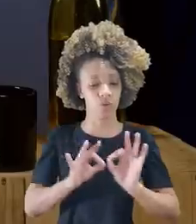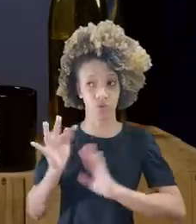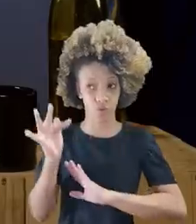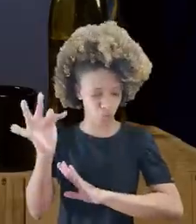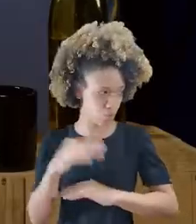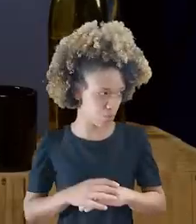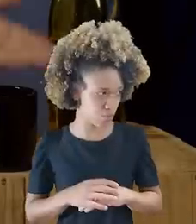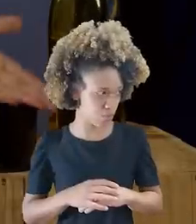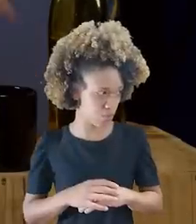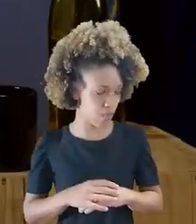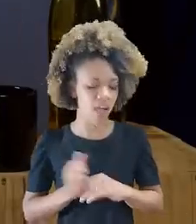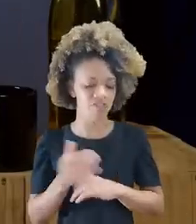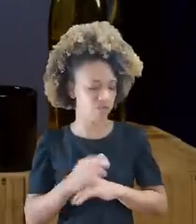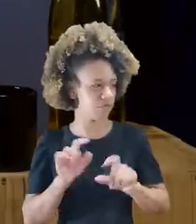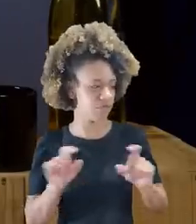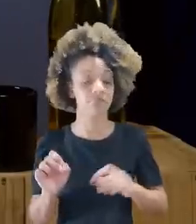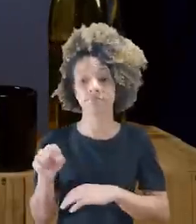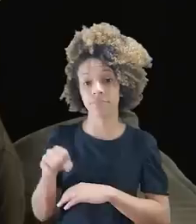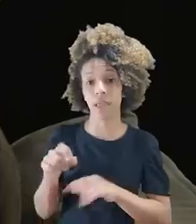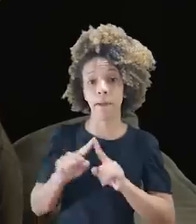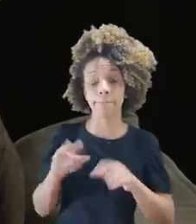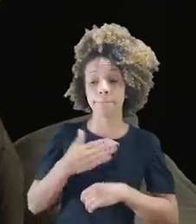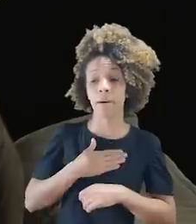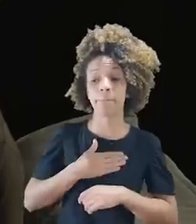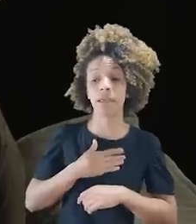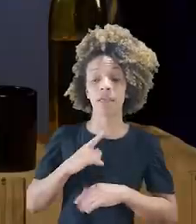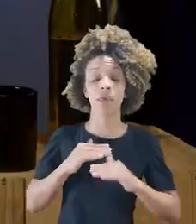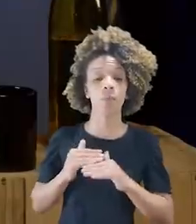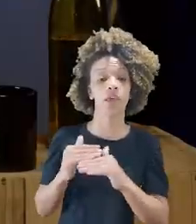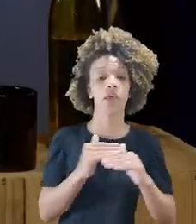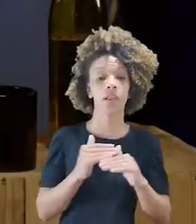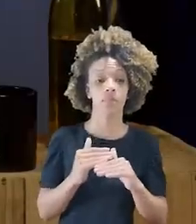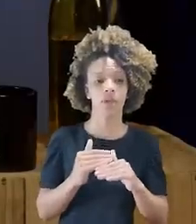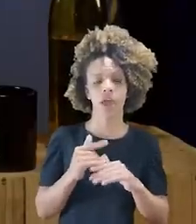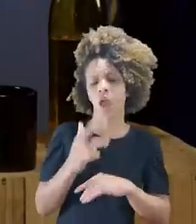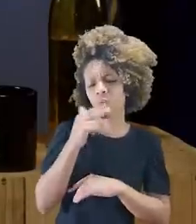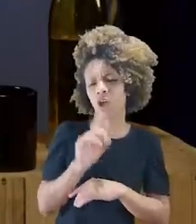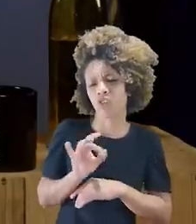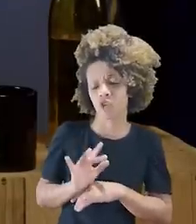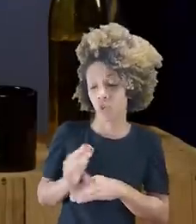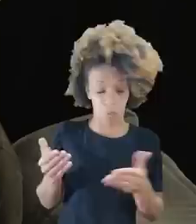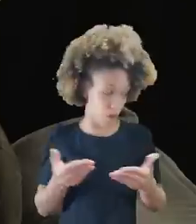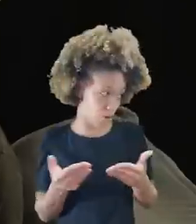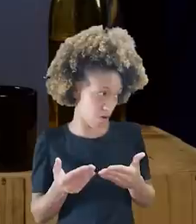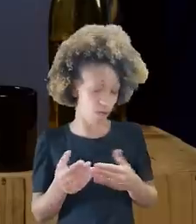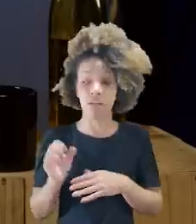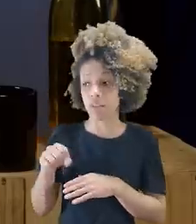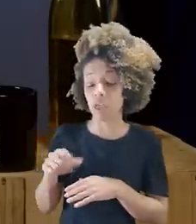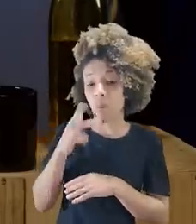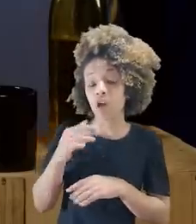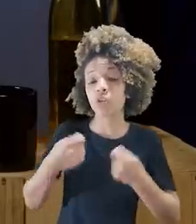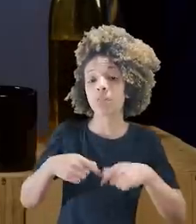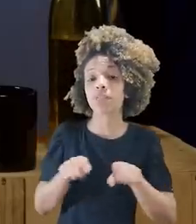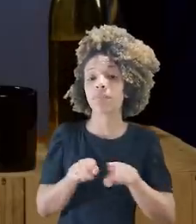usa Não então mas na pandemia eu comecei a usar para falar das suas coisas é não para postar as coisas da novelas dos trabalhos para postar os